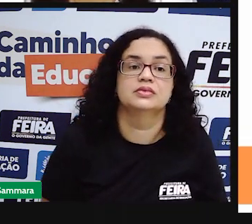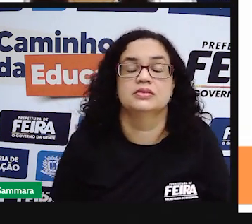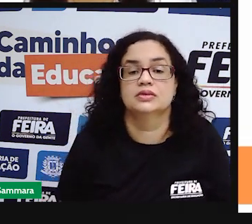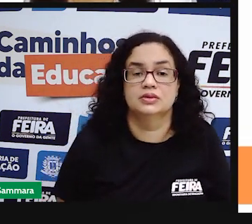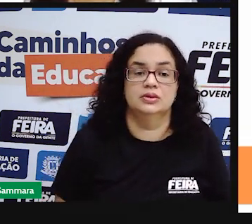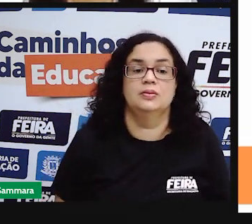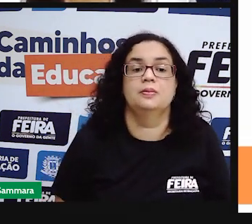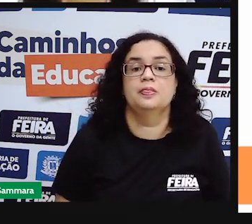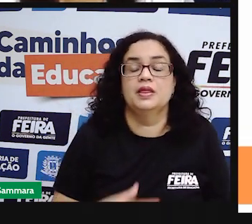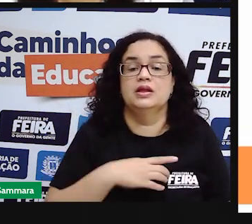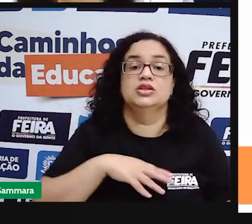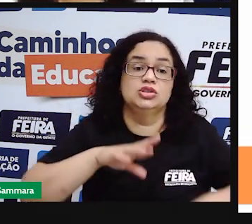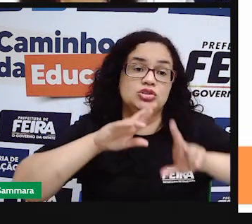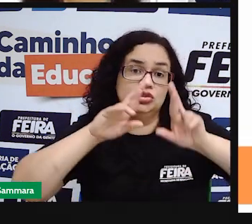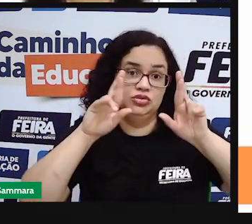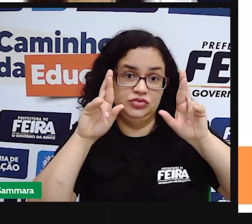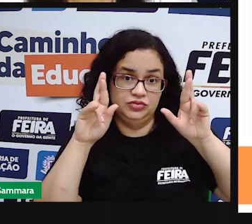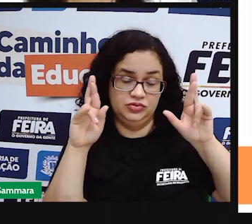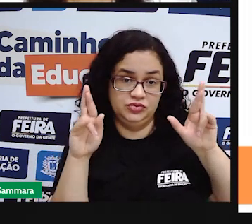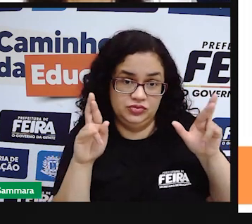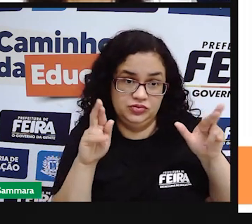diante da diferença